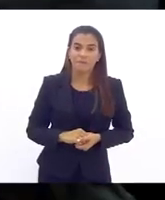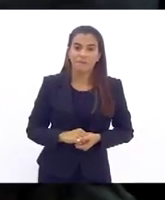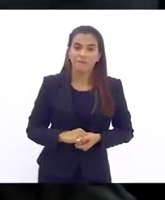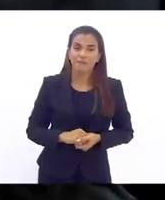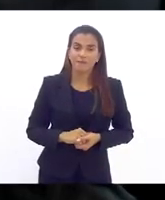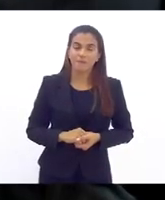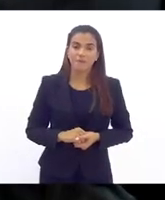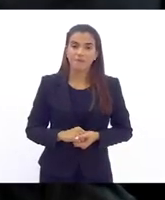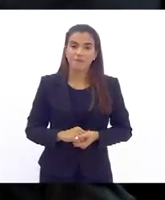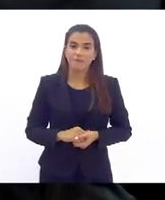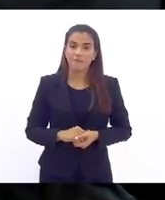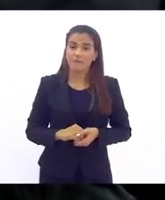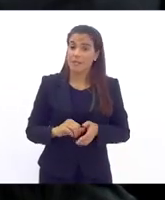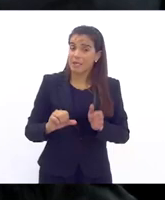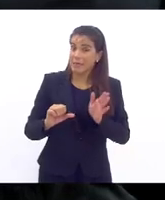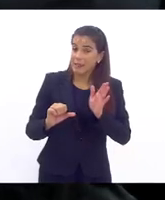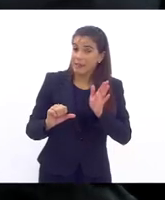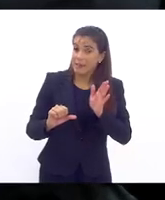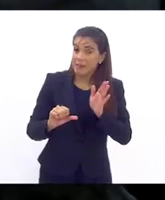primeiro